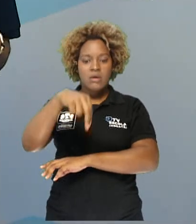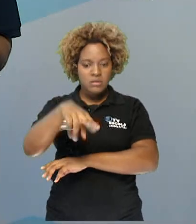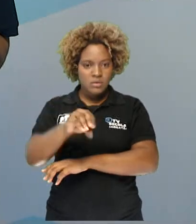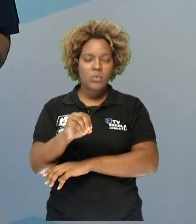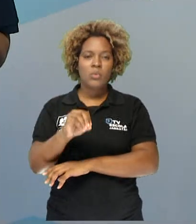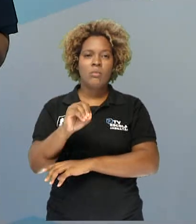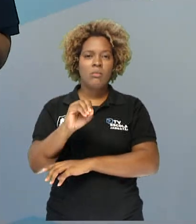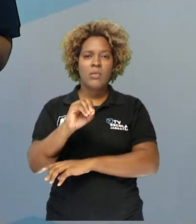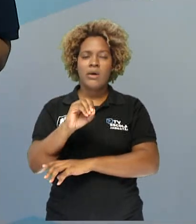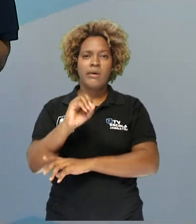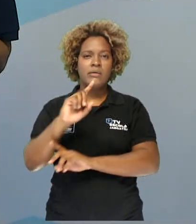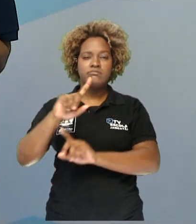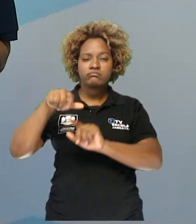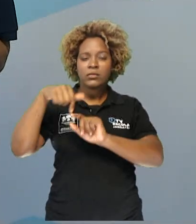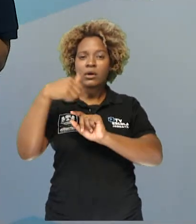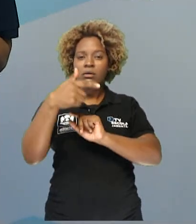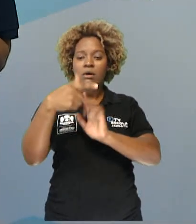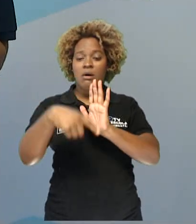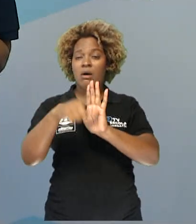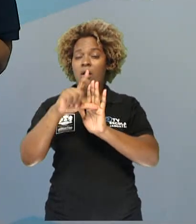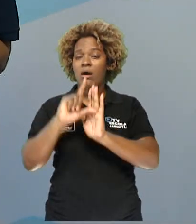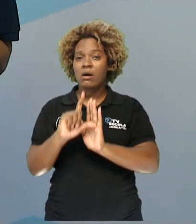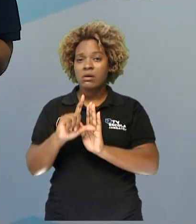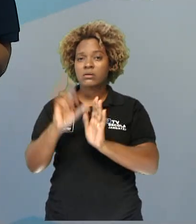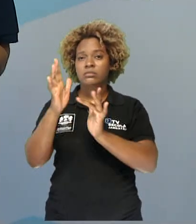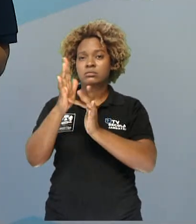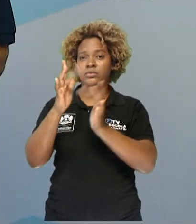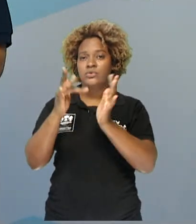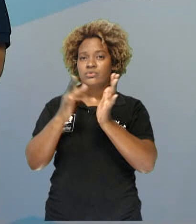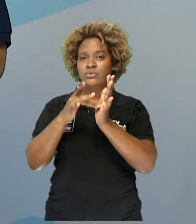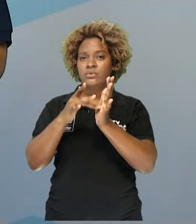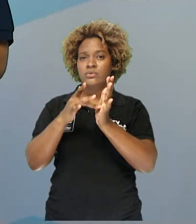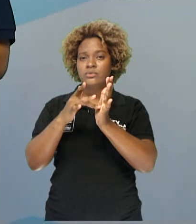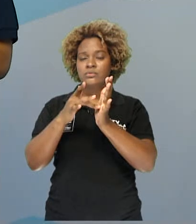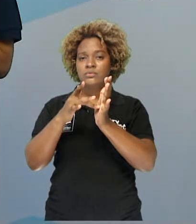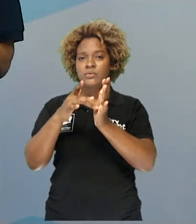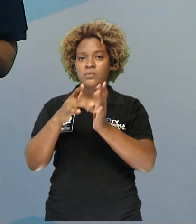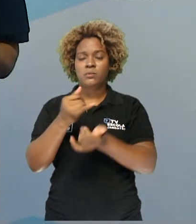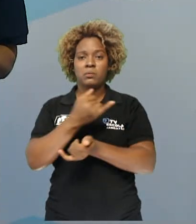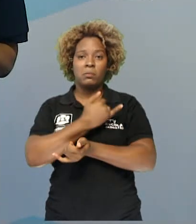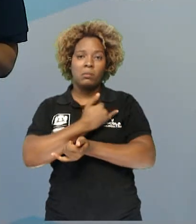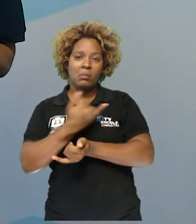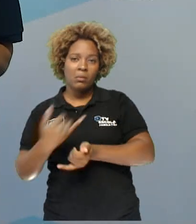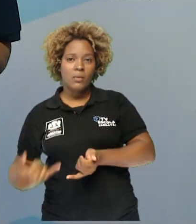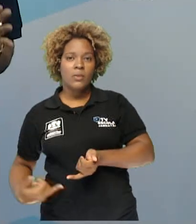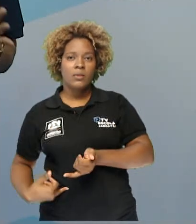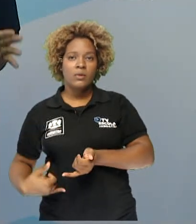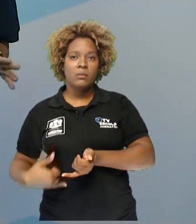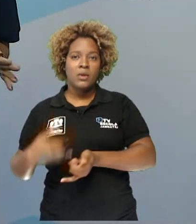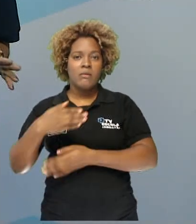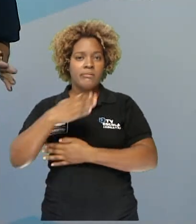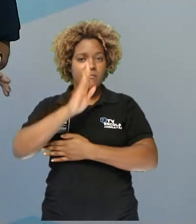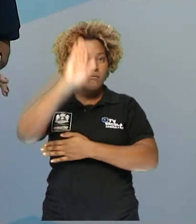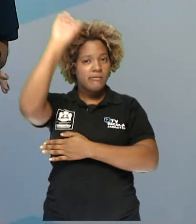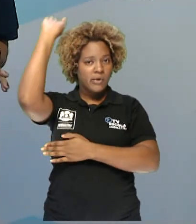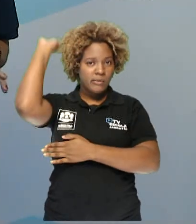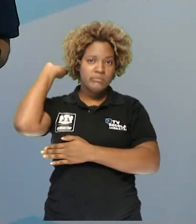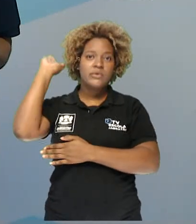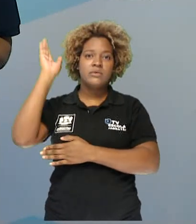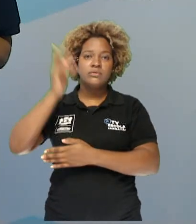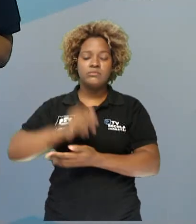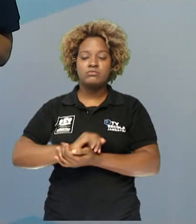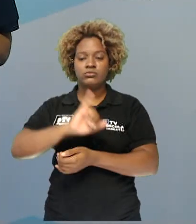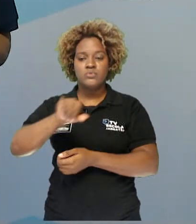de 45 a.C., pelo imperador romano Júlio César. Por isso que nós temos o ano bissexto, onde